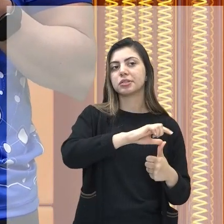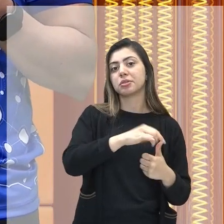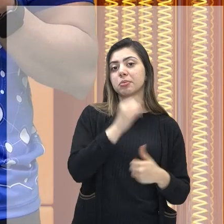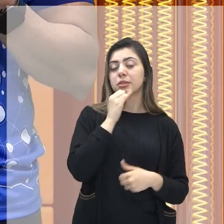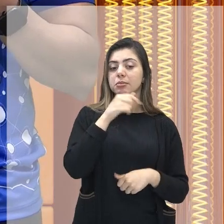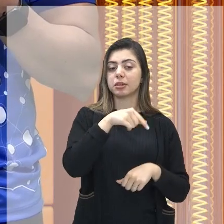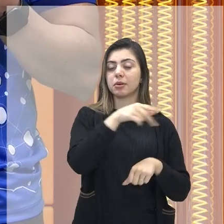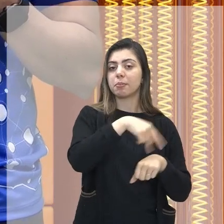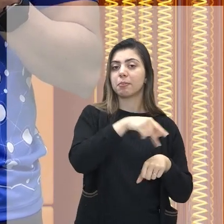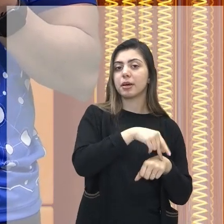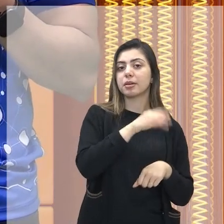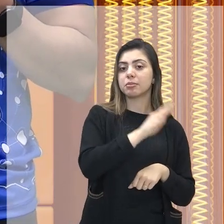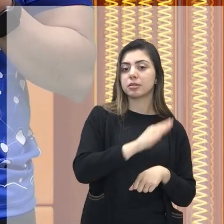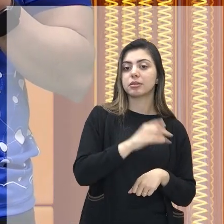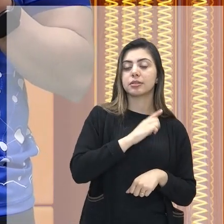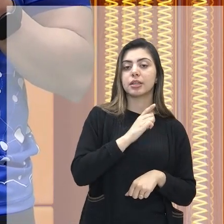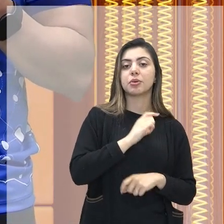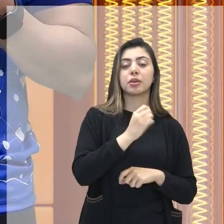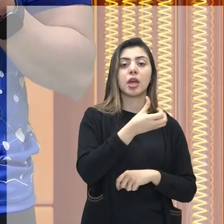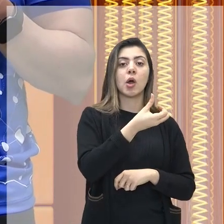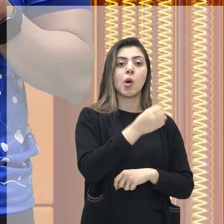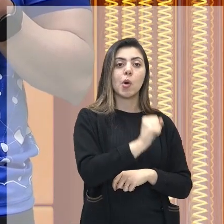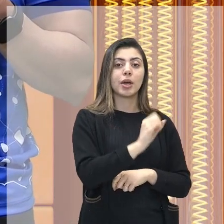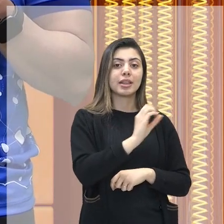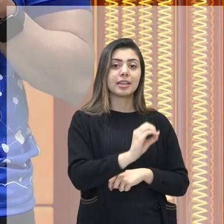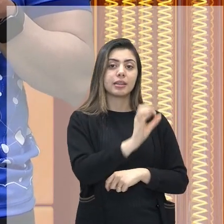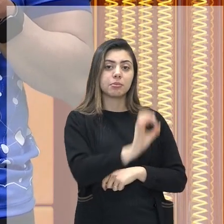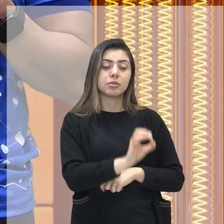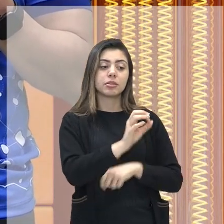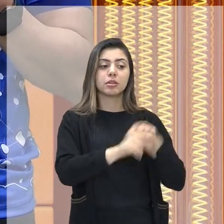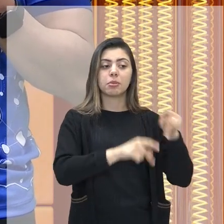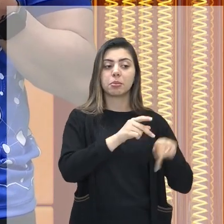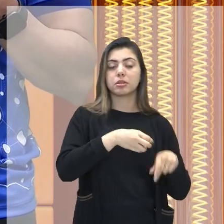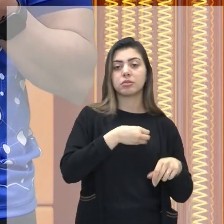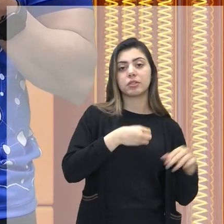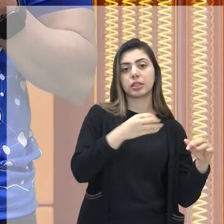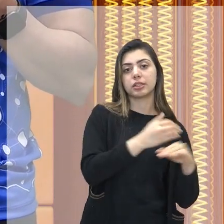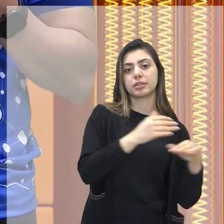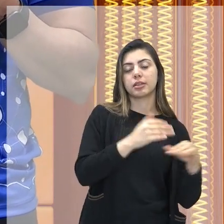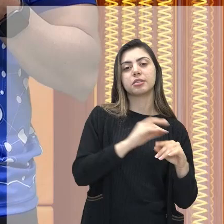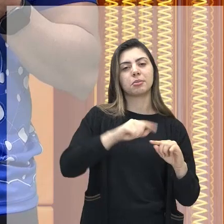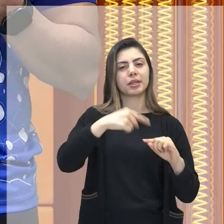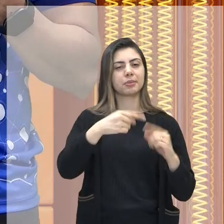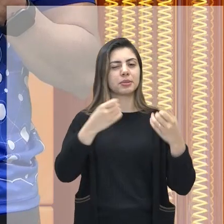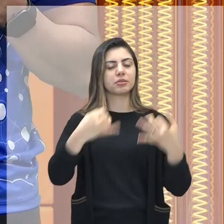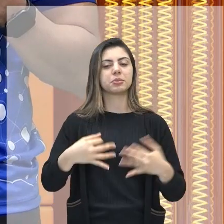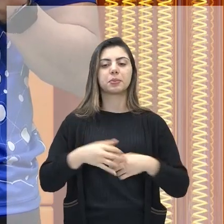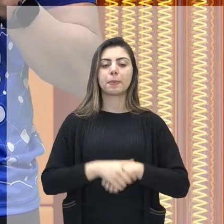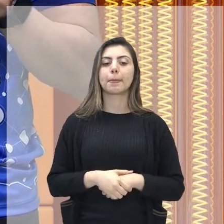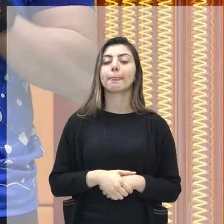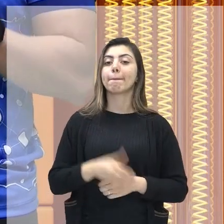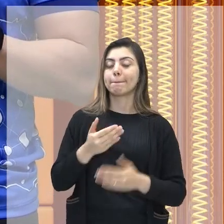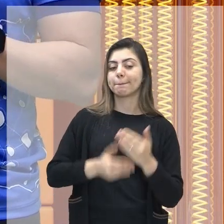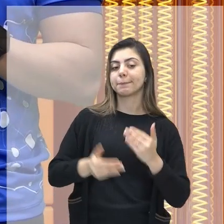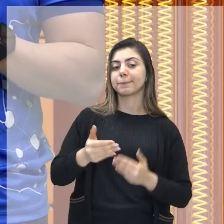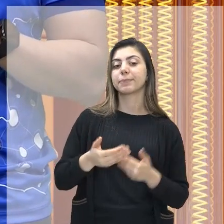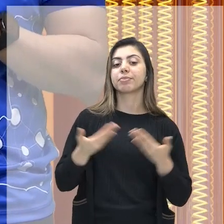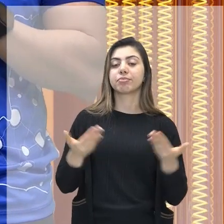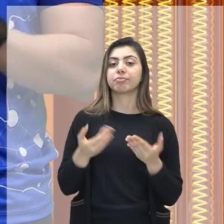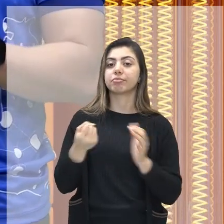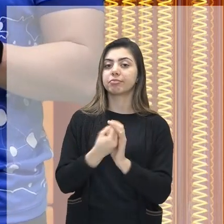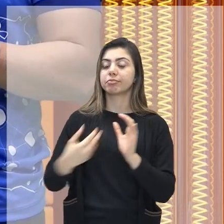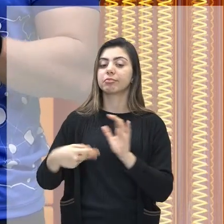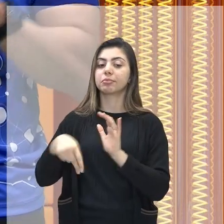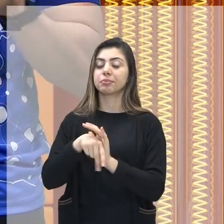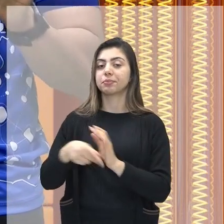Brasil, que tem mais de 80% da população vivendo em cidades, tá certo? Mas isso a gente vai ver daqui a pouco. Dando continuidade a essa caracterização